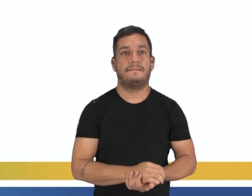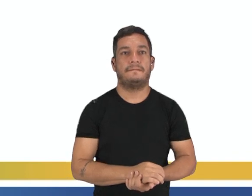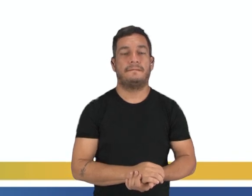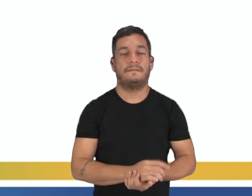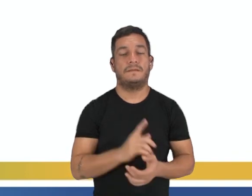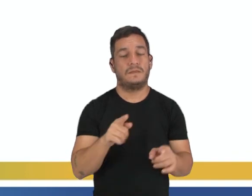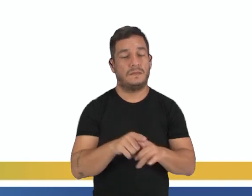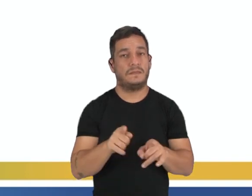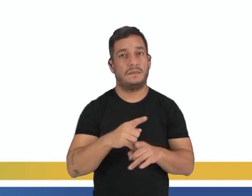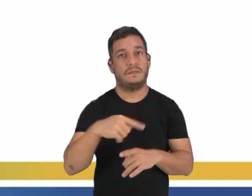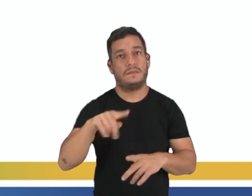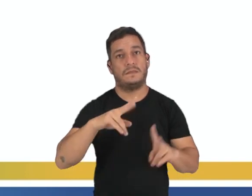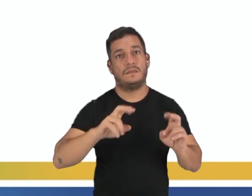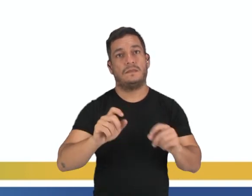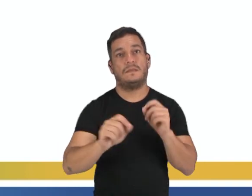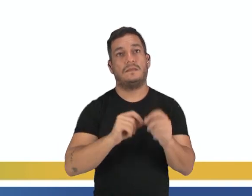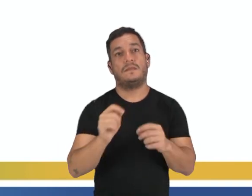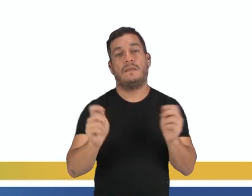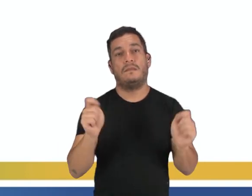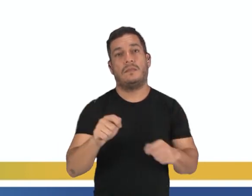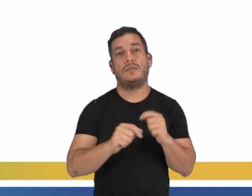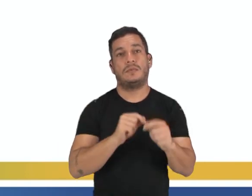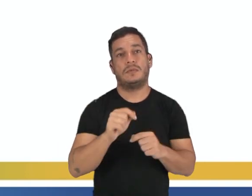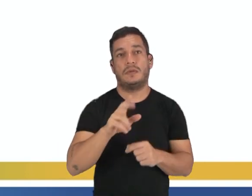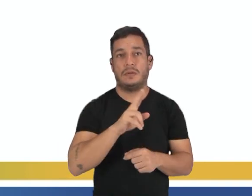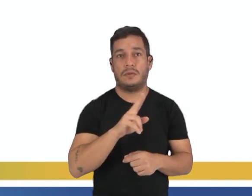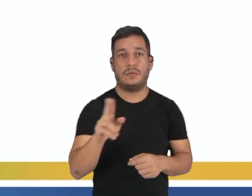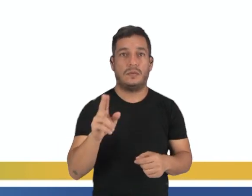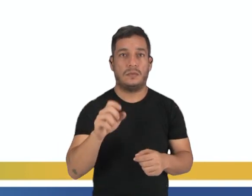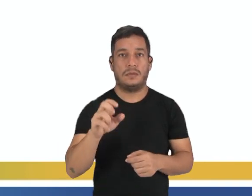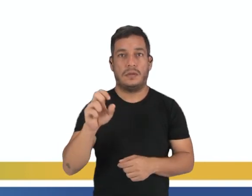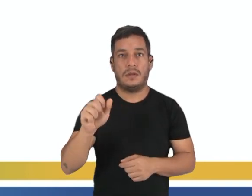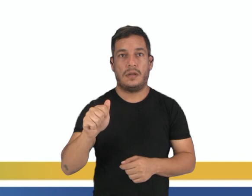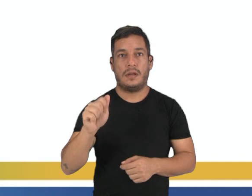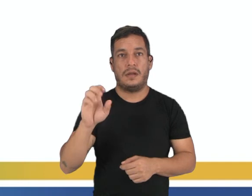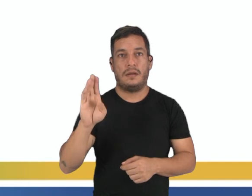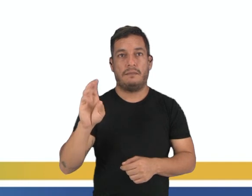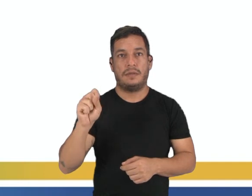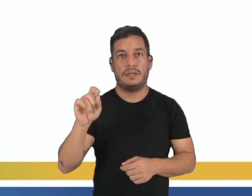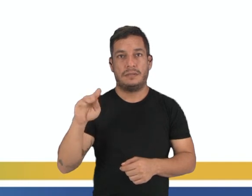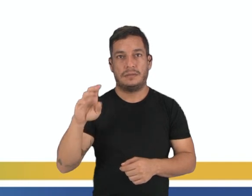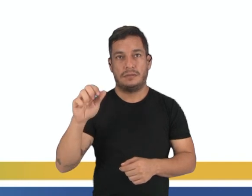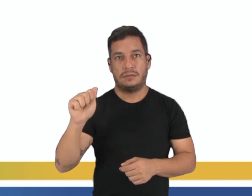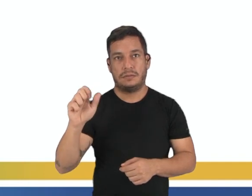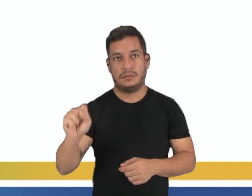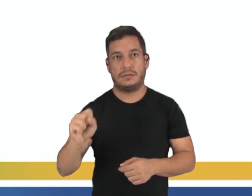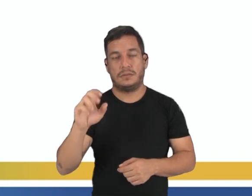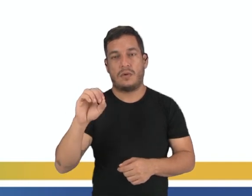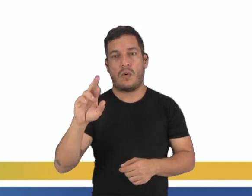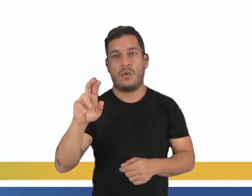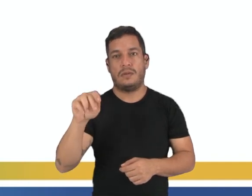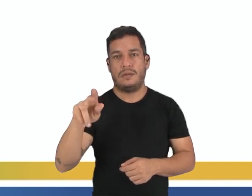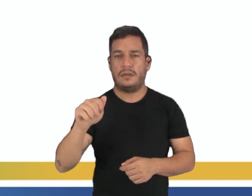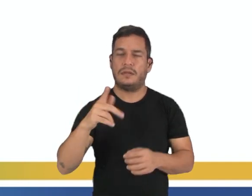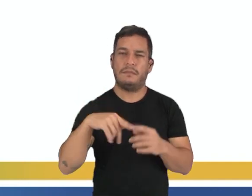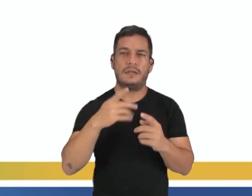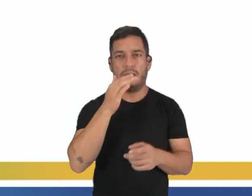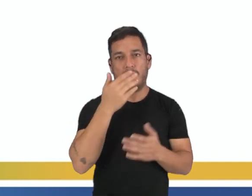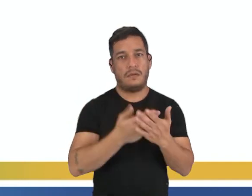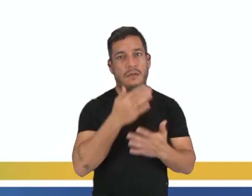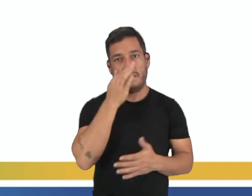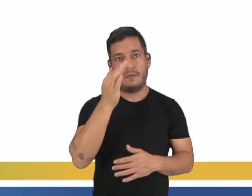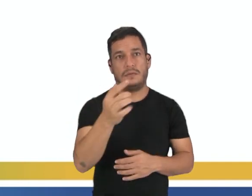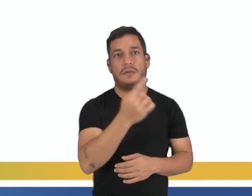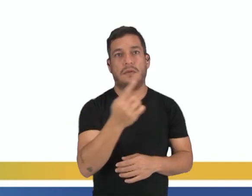lá na frente você também vai ver que eles podem ser chamados de eixo das abscissas e eixo das ordenadas, mas isso fica lá para frente.